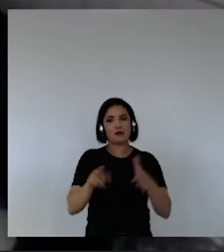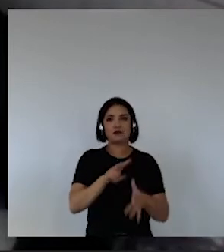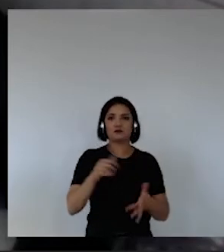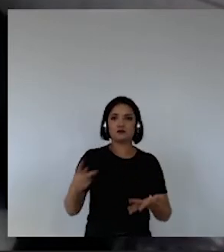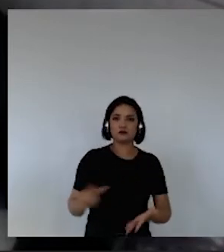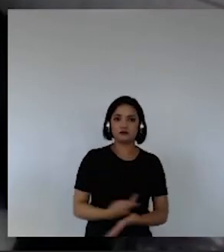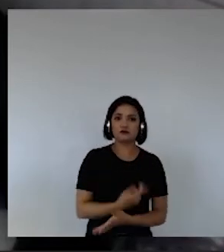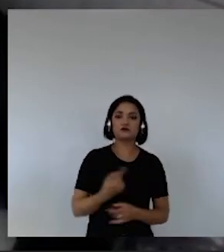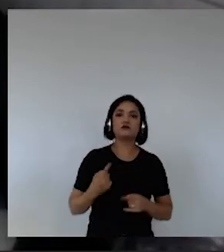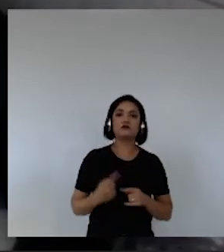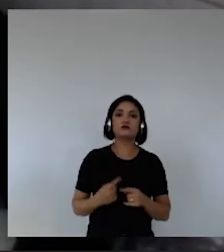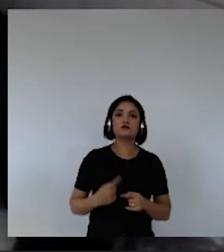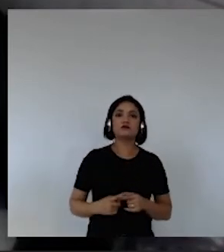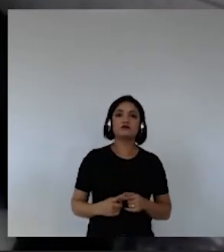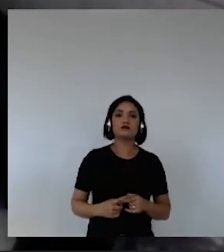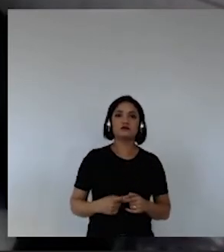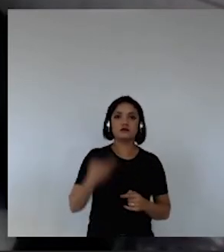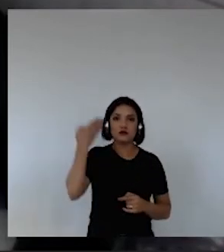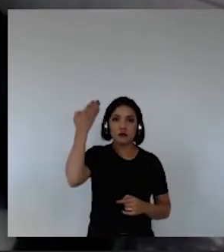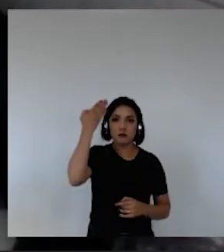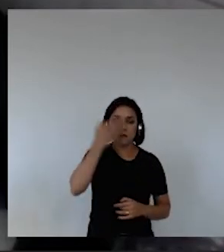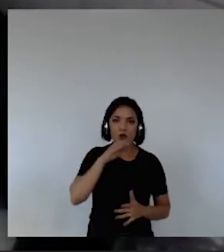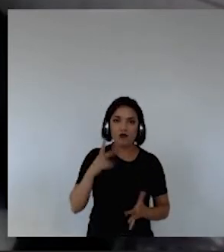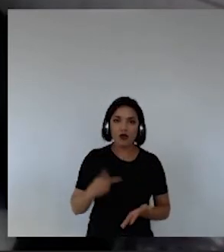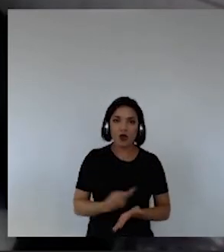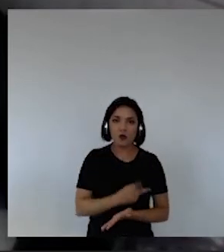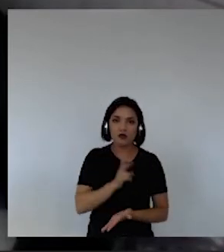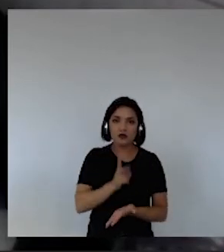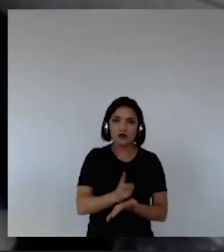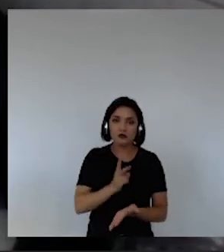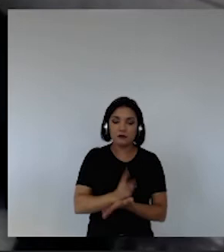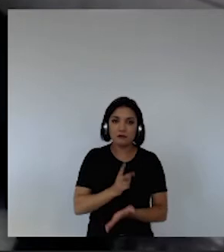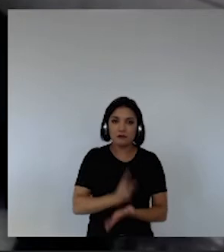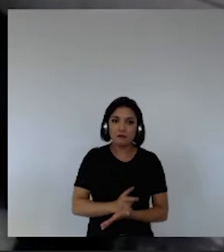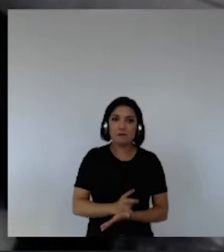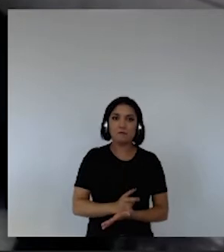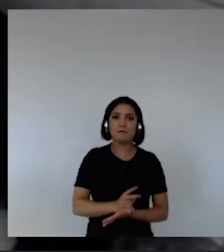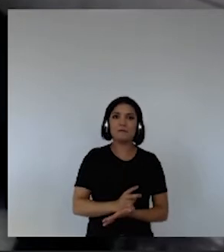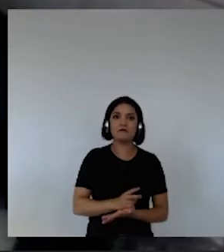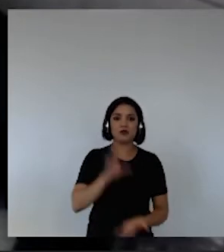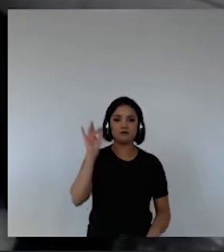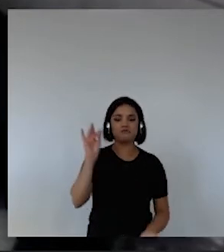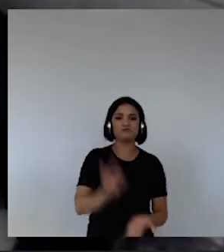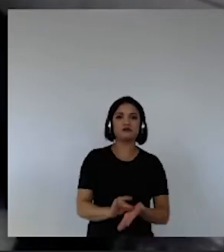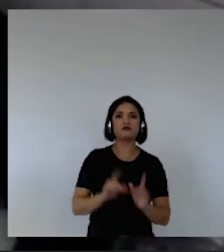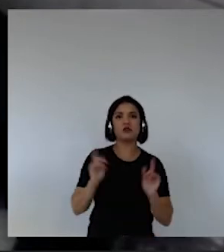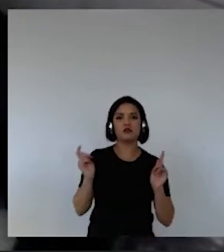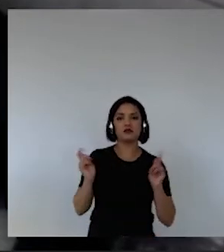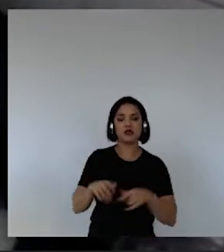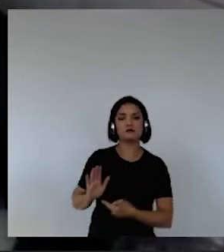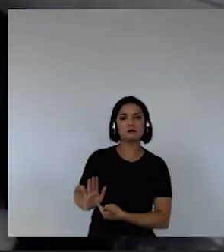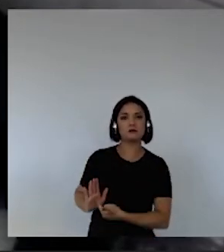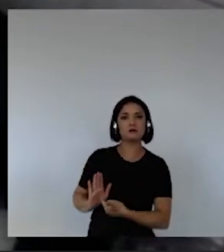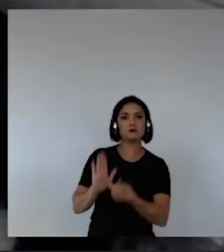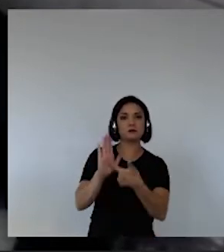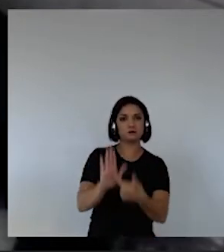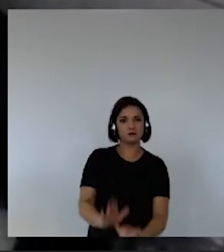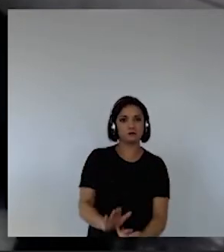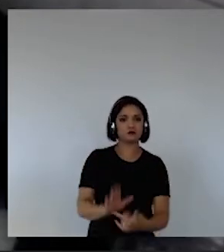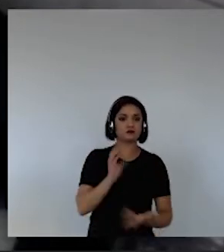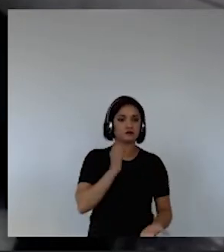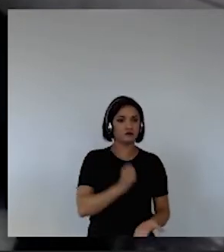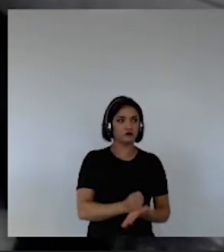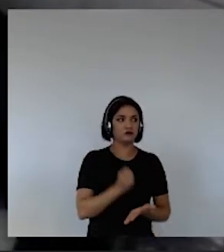para que a sua prova seja realizada de modo que esta prova ela vai lhe servir para demonstrar que o